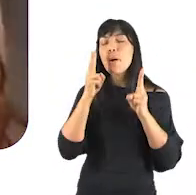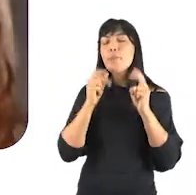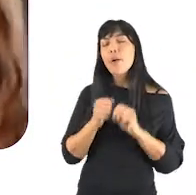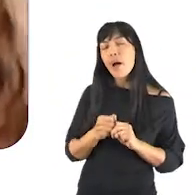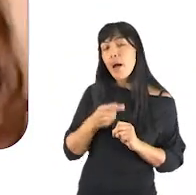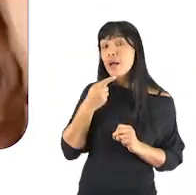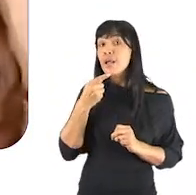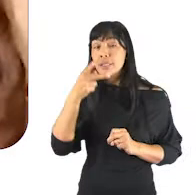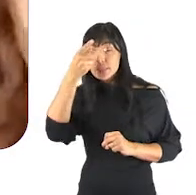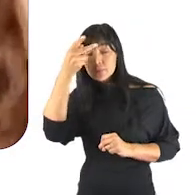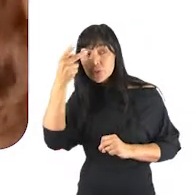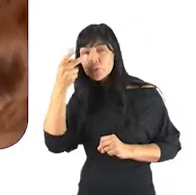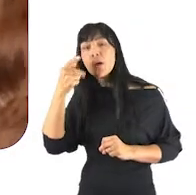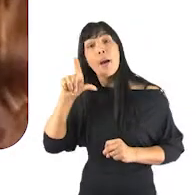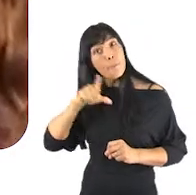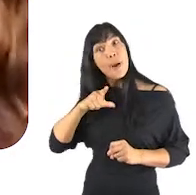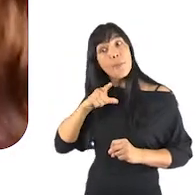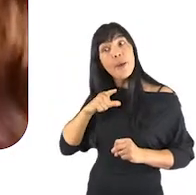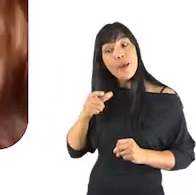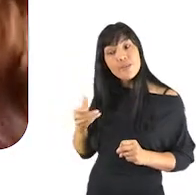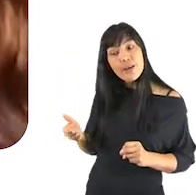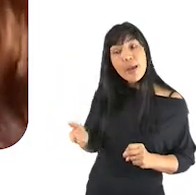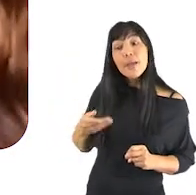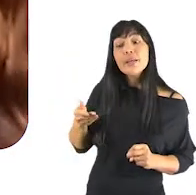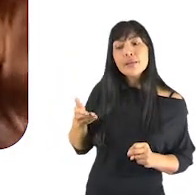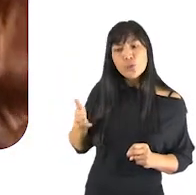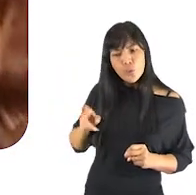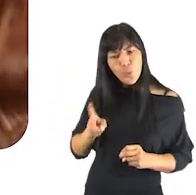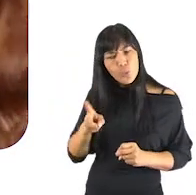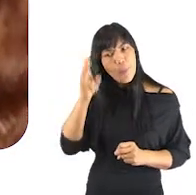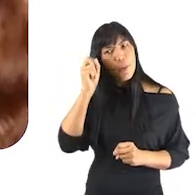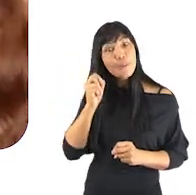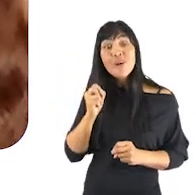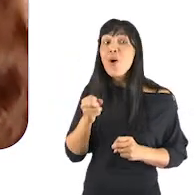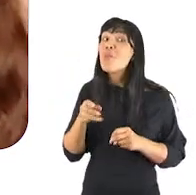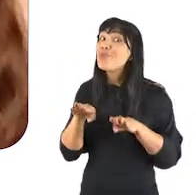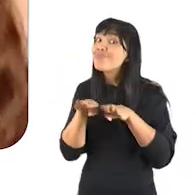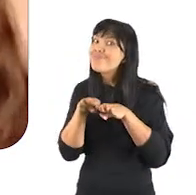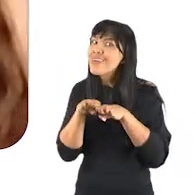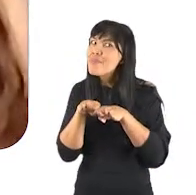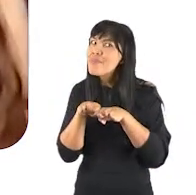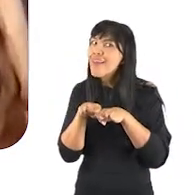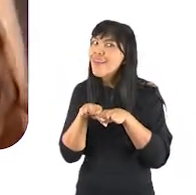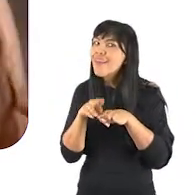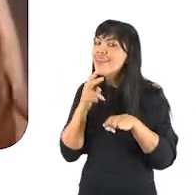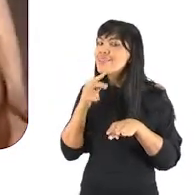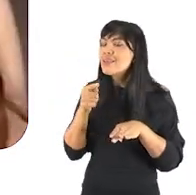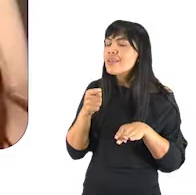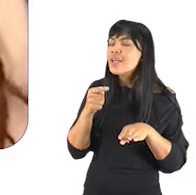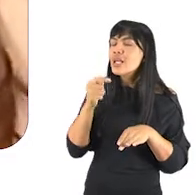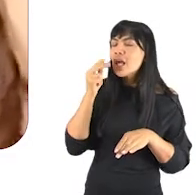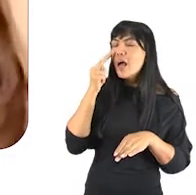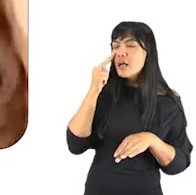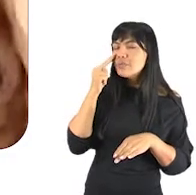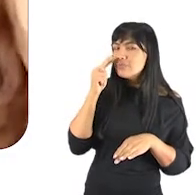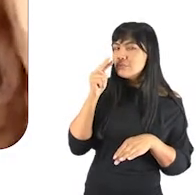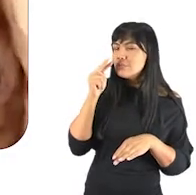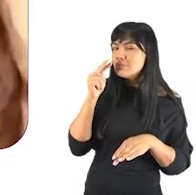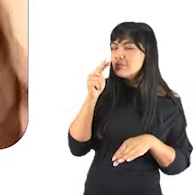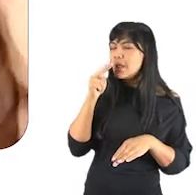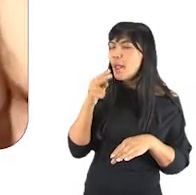a competência daqueles que já têm e continuar promovendo, né, como a gente pode também chegar num ponto